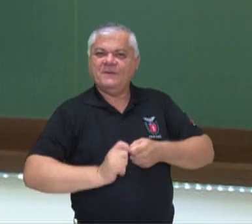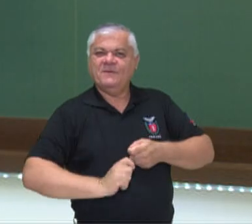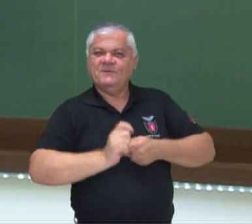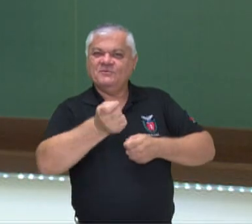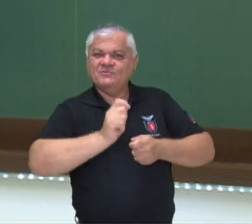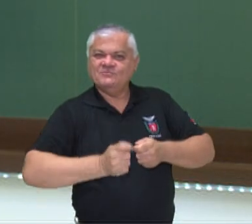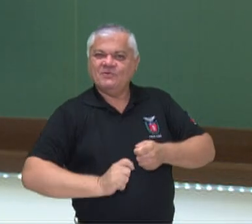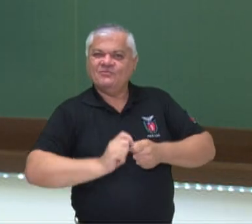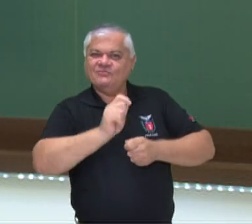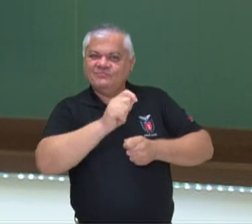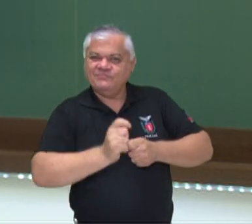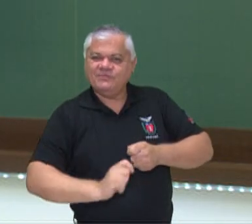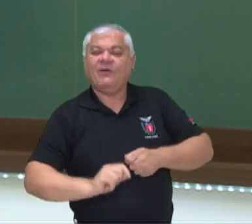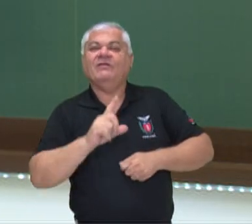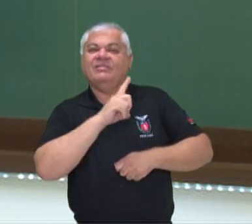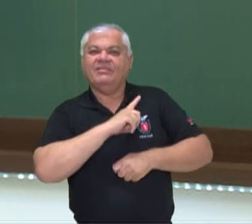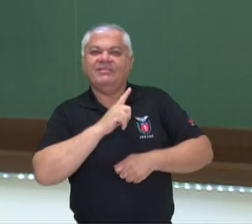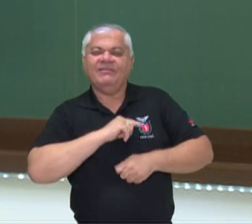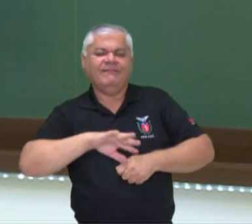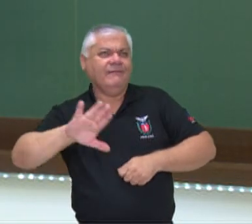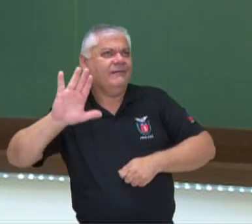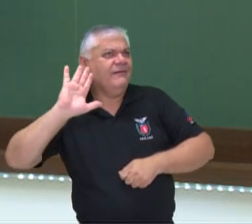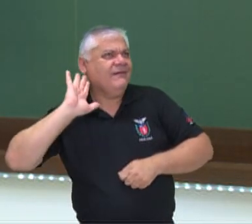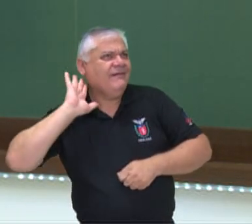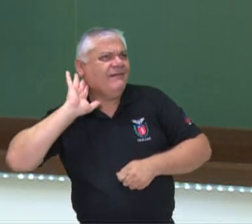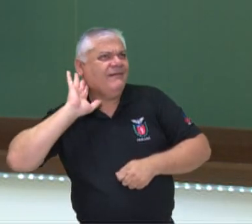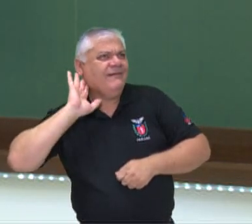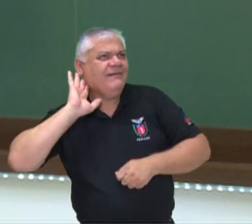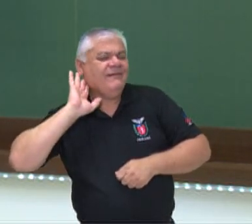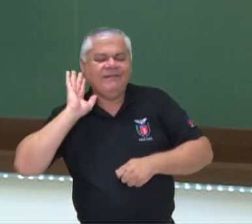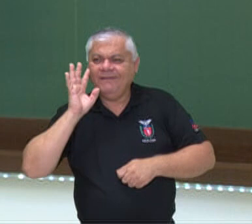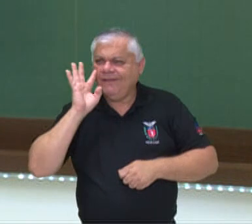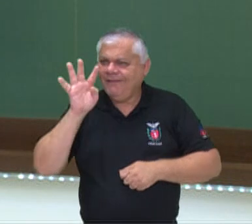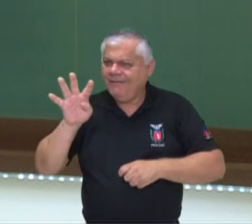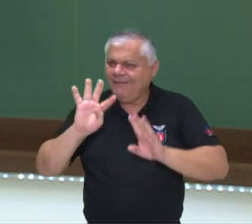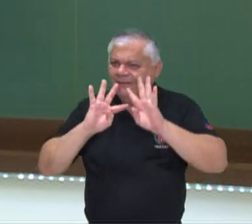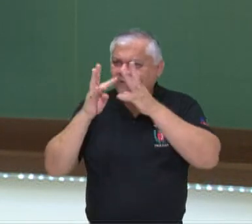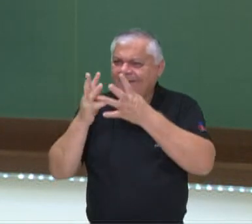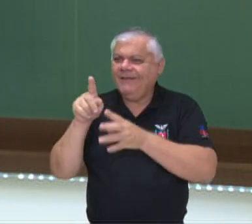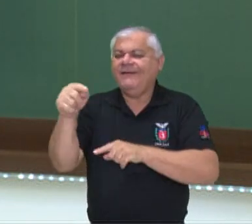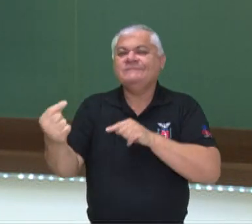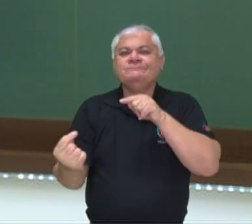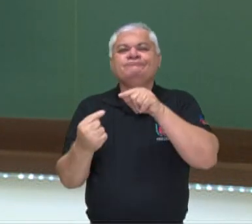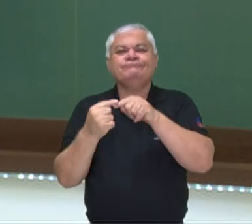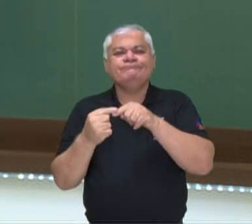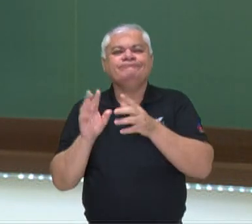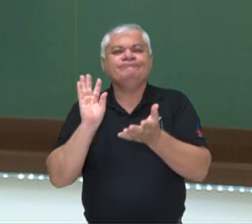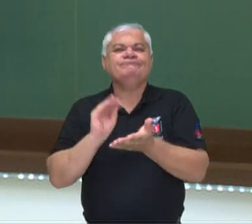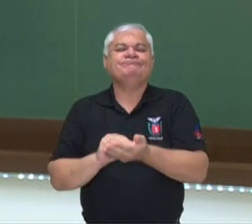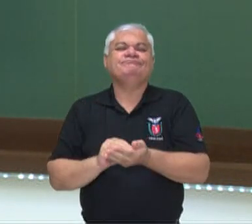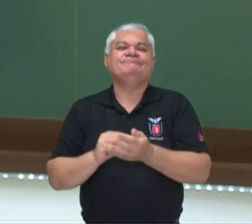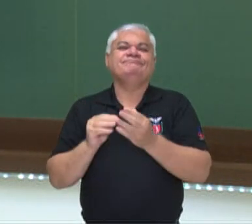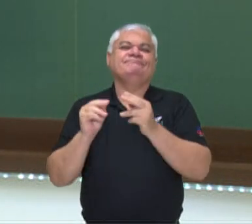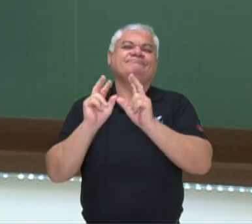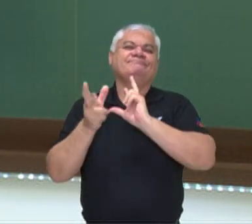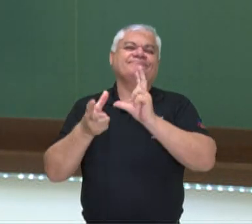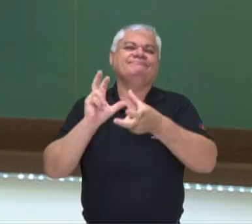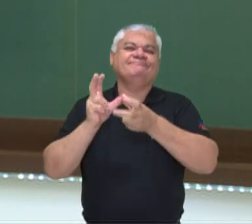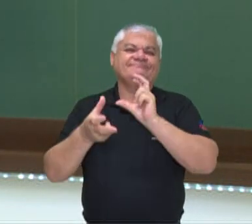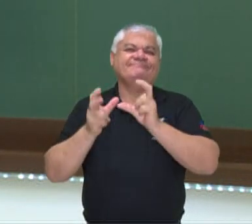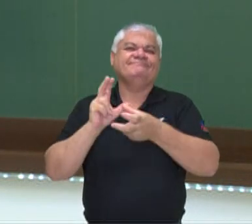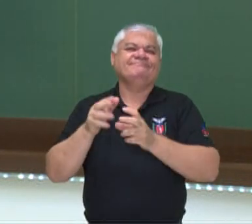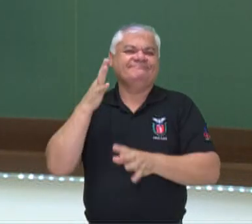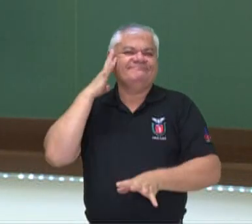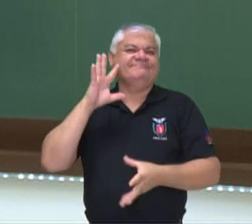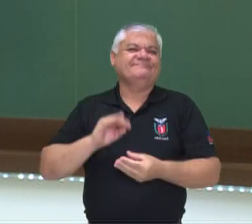né? Logo que a gente escuta o som do berimbau, a gente já associa a uma roda de capoeira, você até começa a